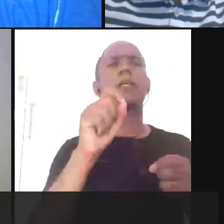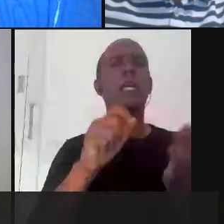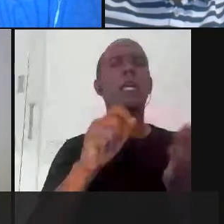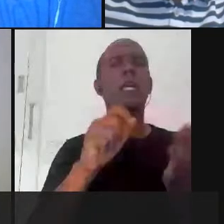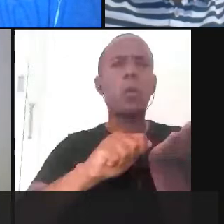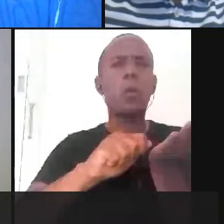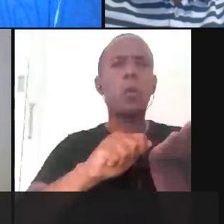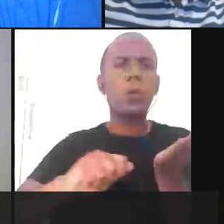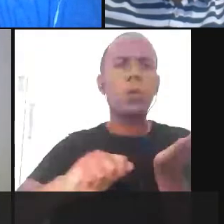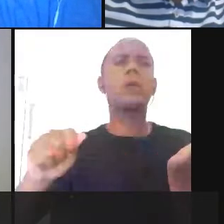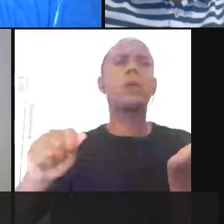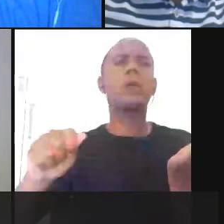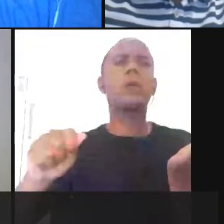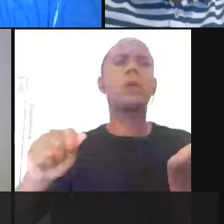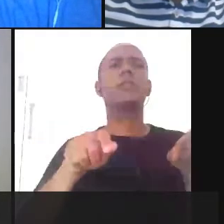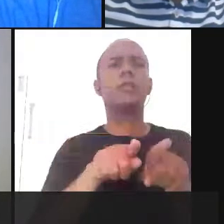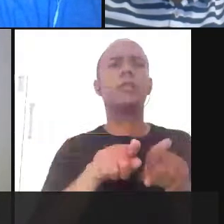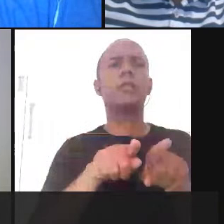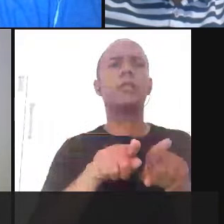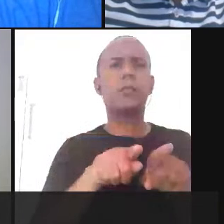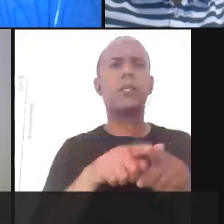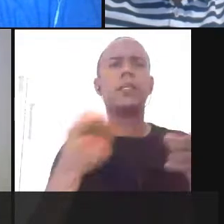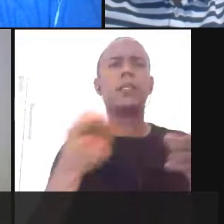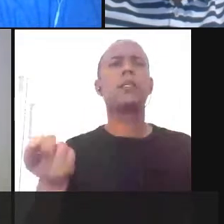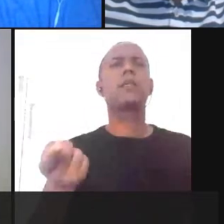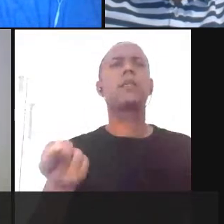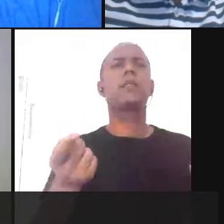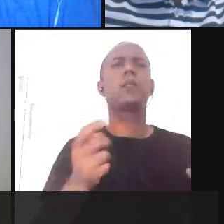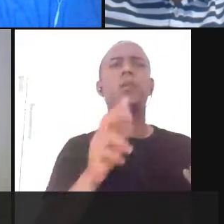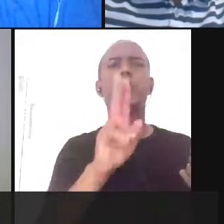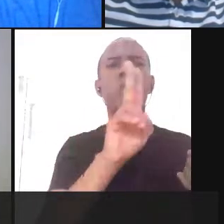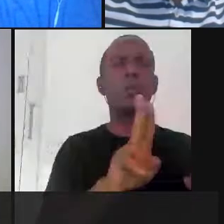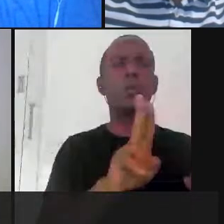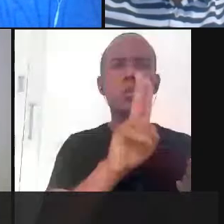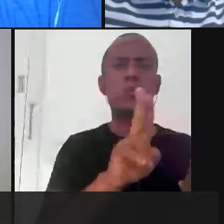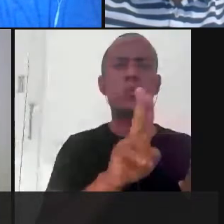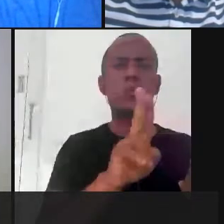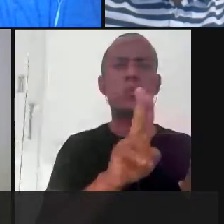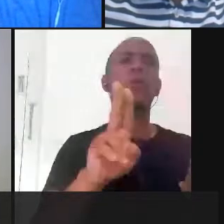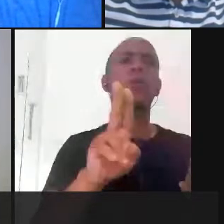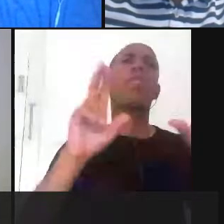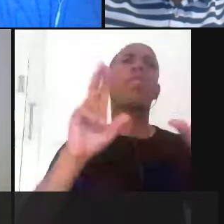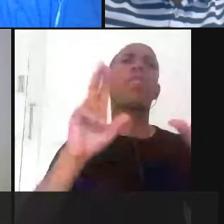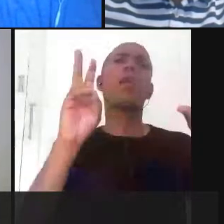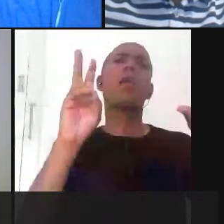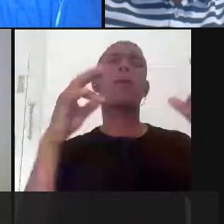e períodos, etapas, um tempo, que escreveram.